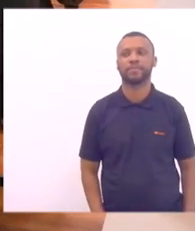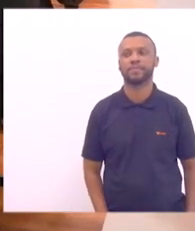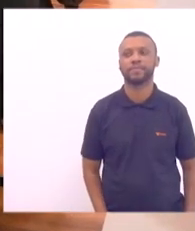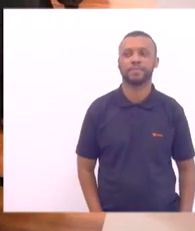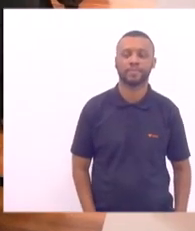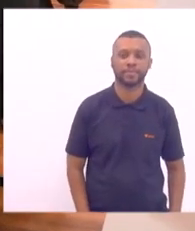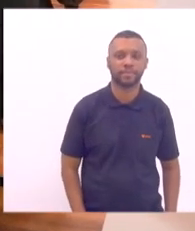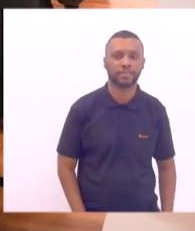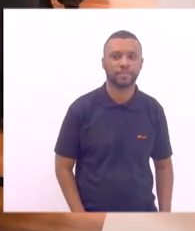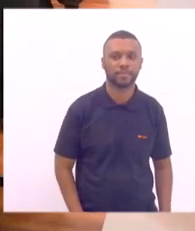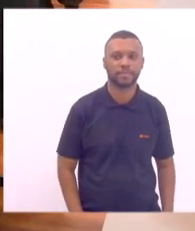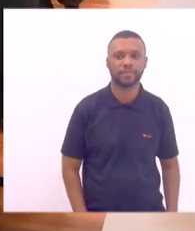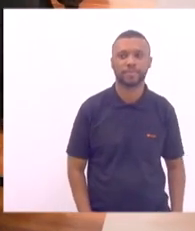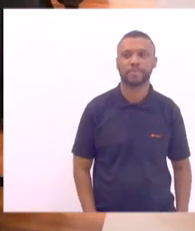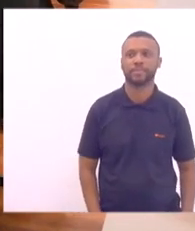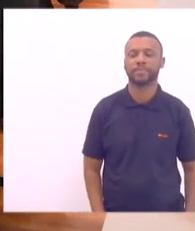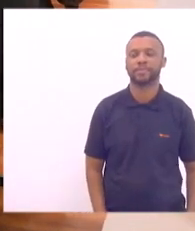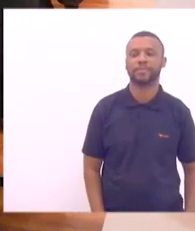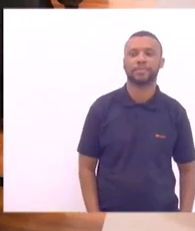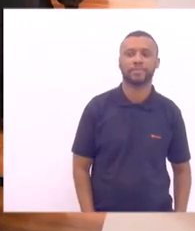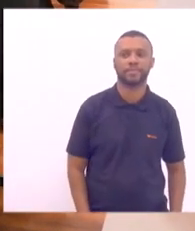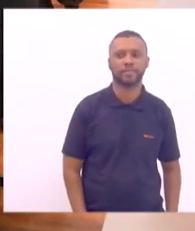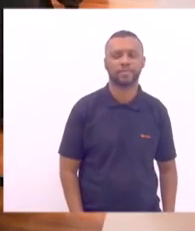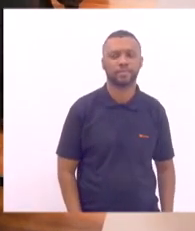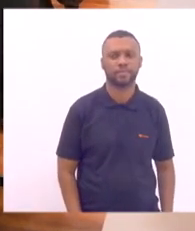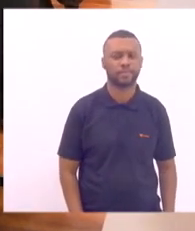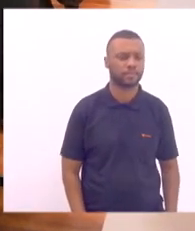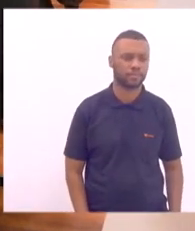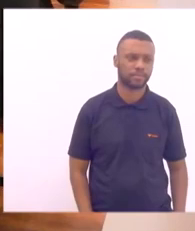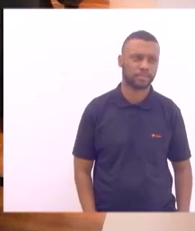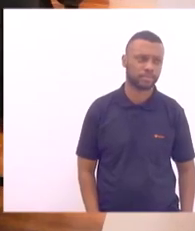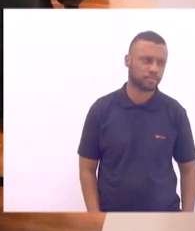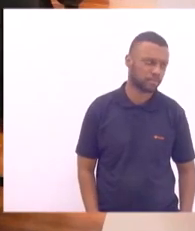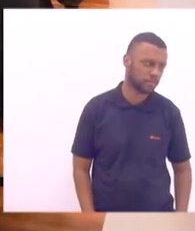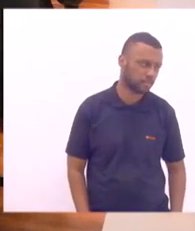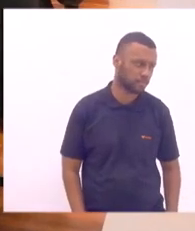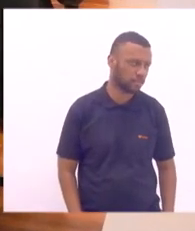Não, meu amor, eu tô uma lady.